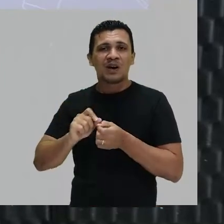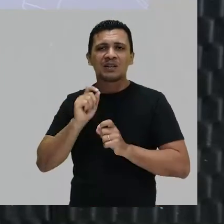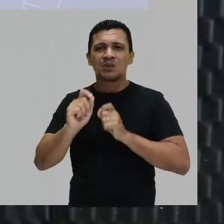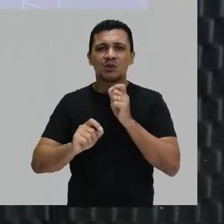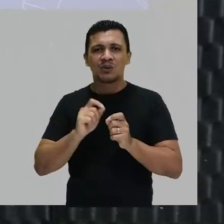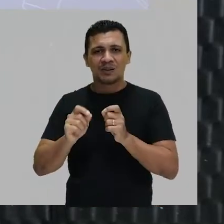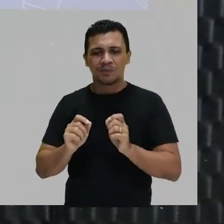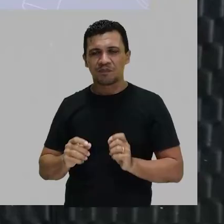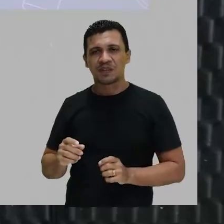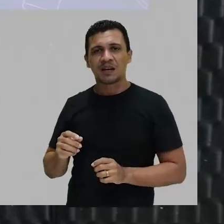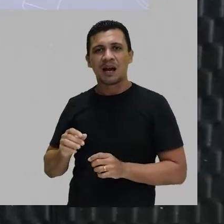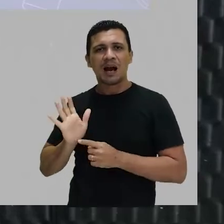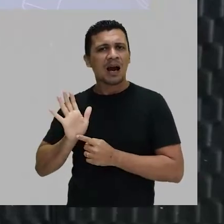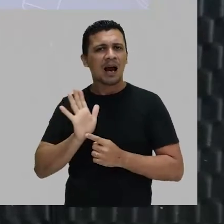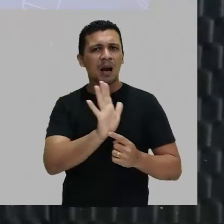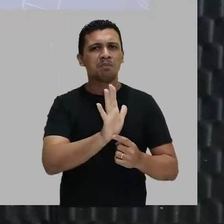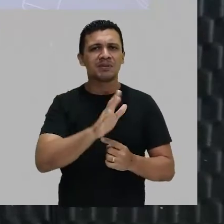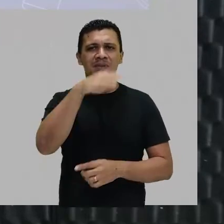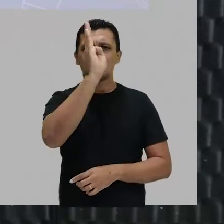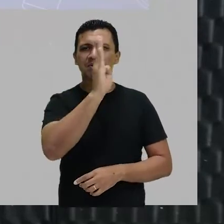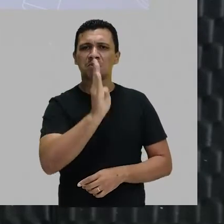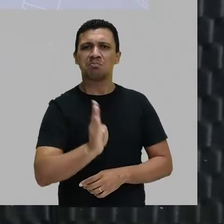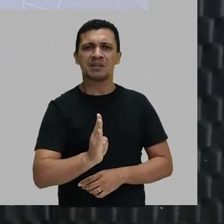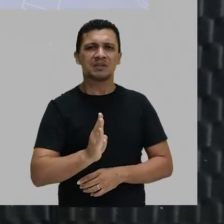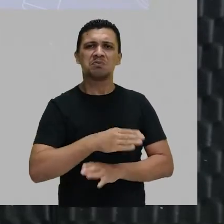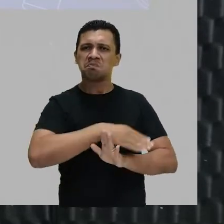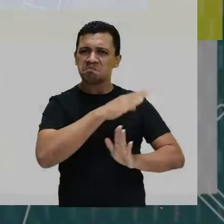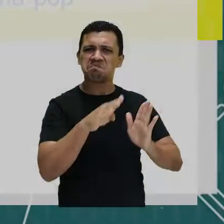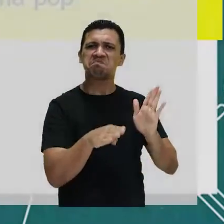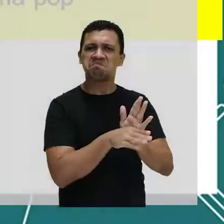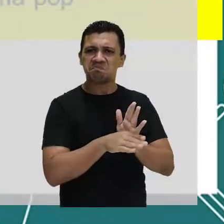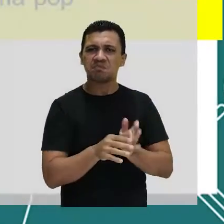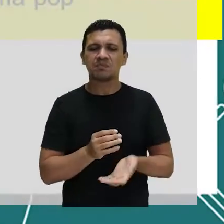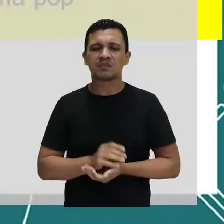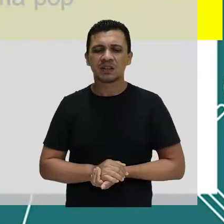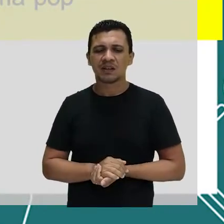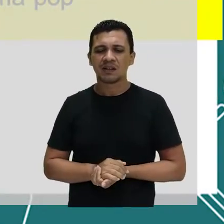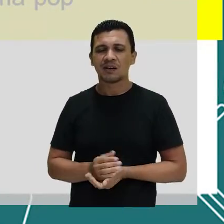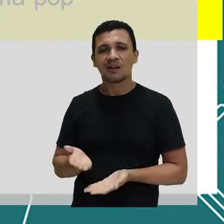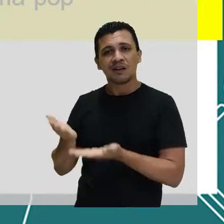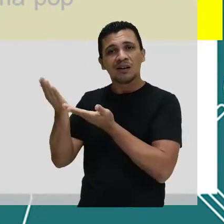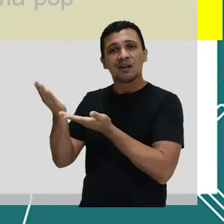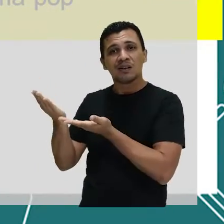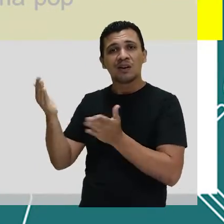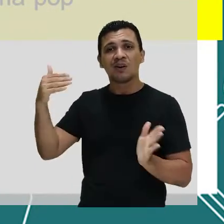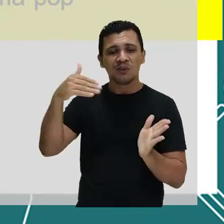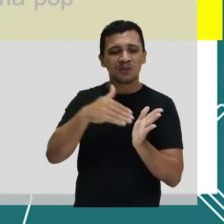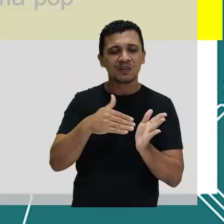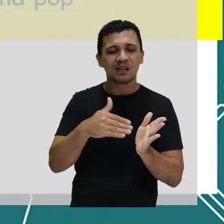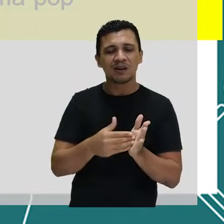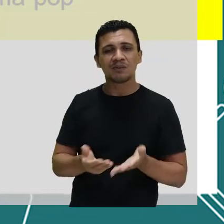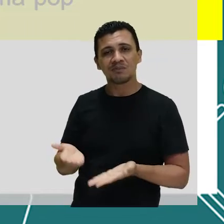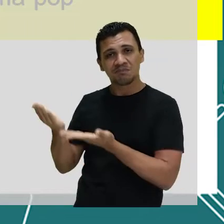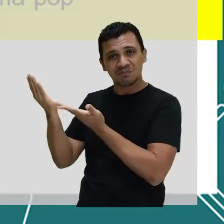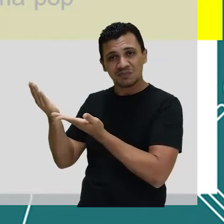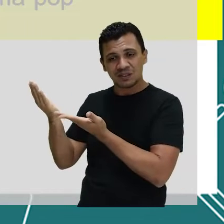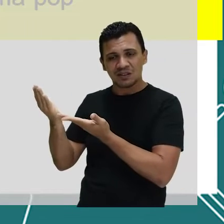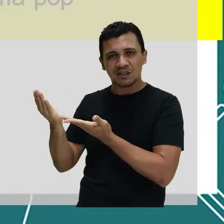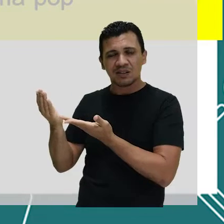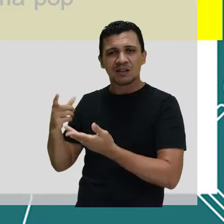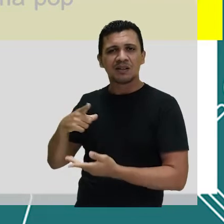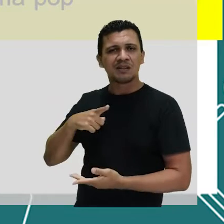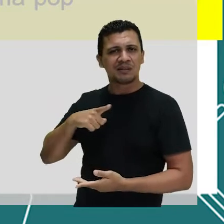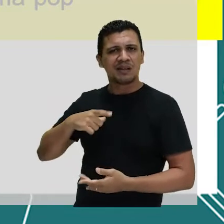seja, se apresentam pelo Brasil inteiro. E, para finalizar, a Rainha de Duas Cabeças, na figura do César Almeida, da qual eu tenho um